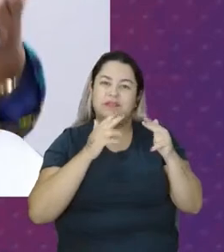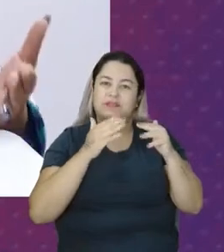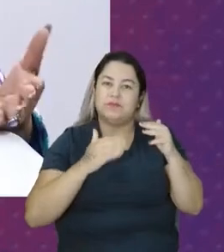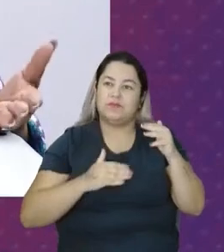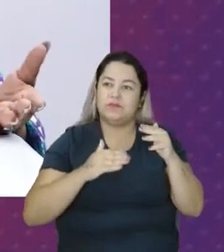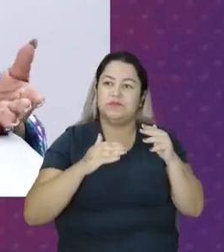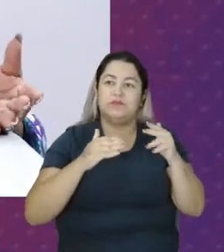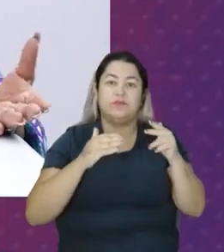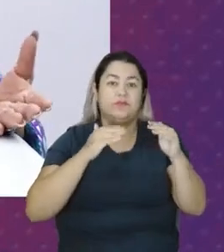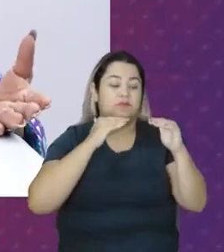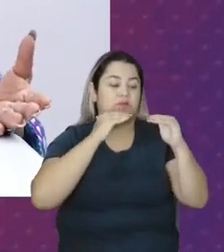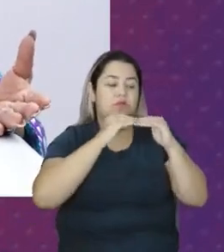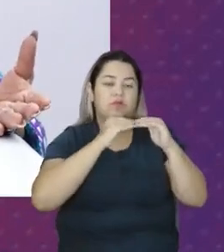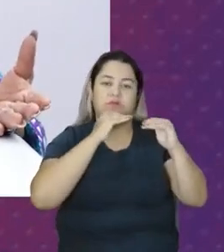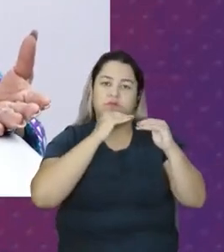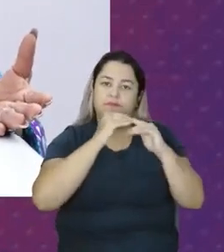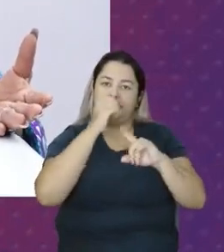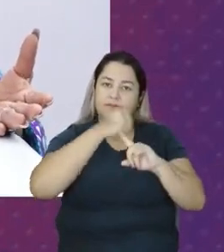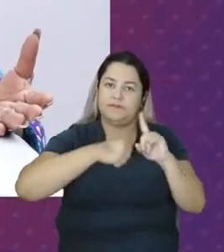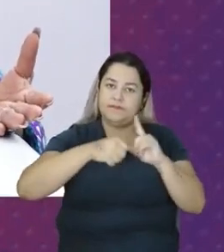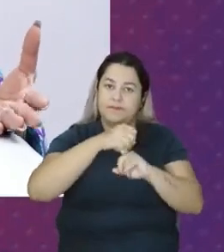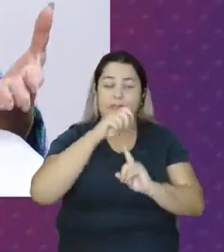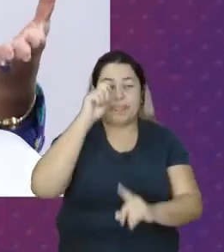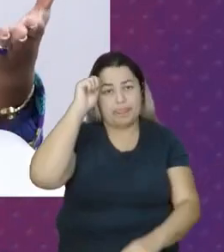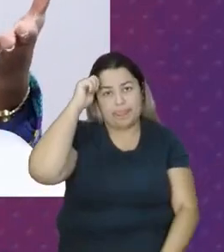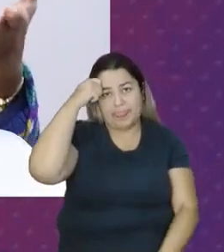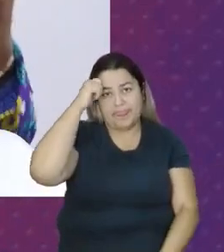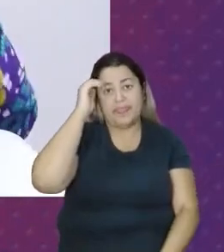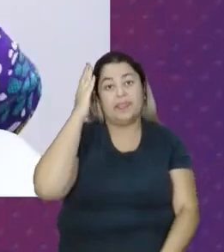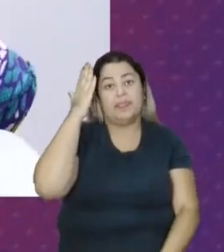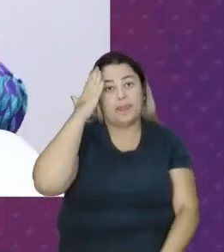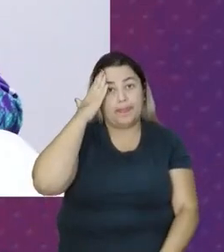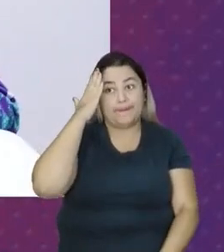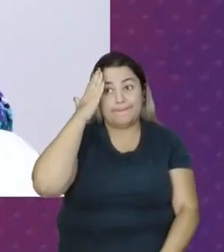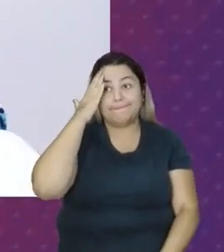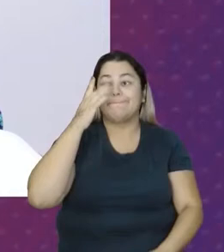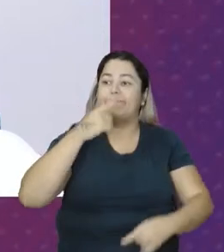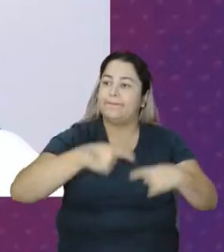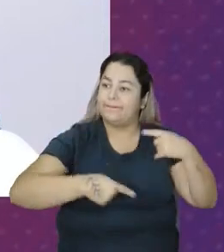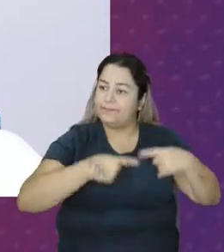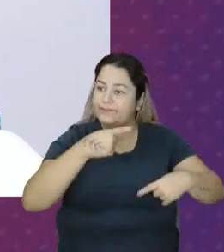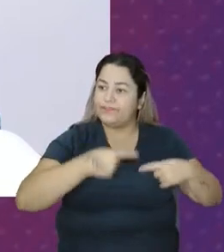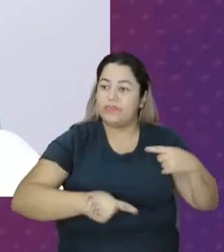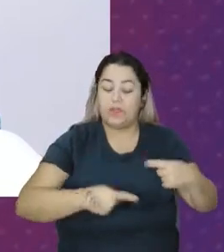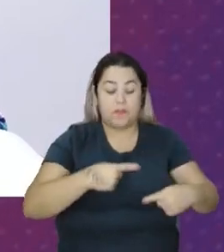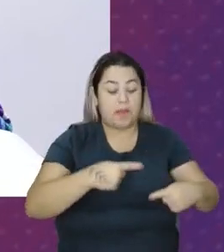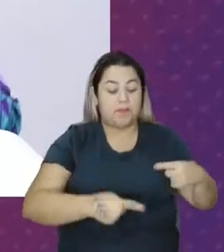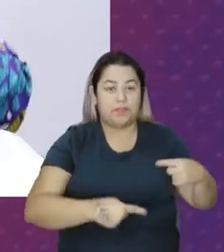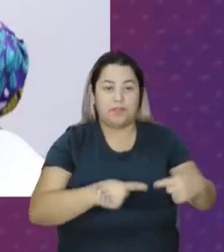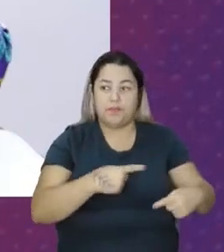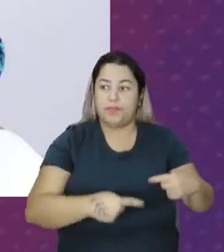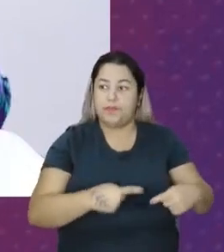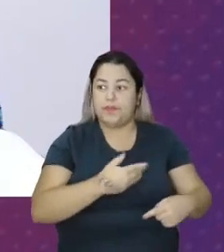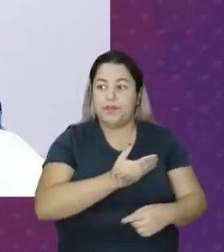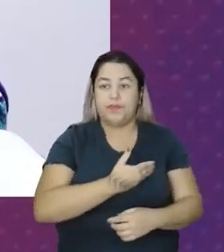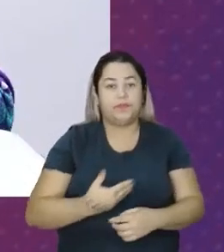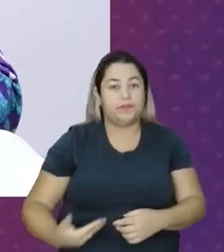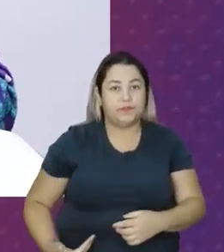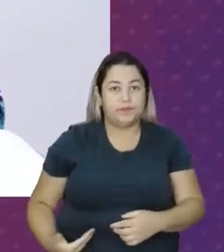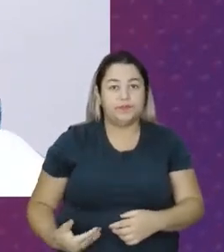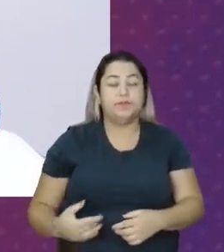sociais, desigualdades raciais, e a gente sabe que quando a política pública chega, quando nós